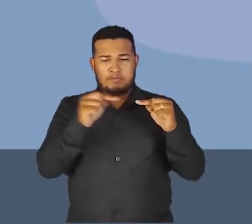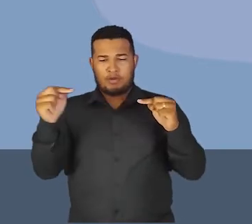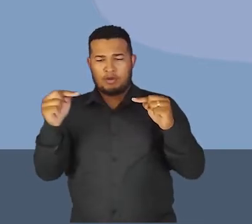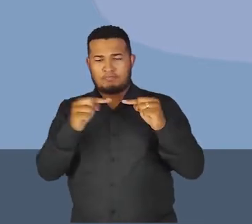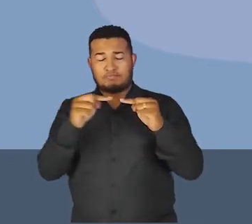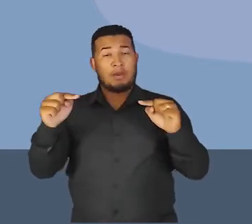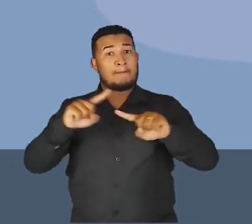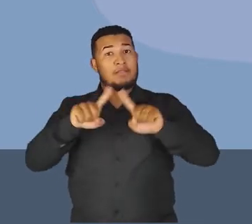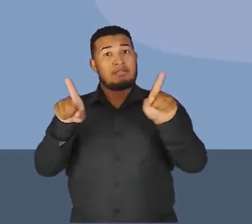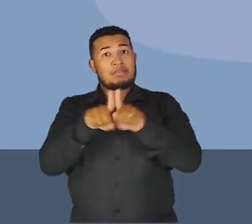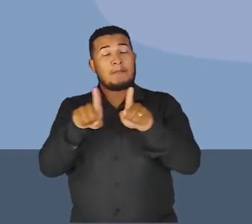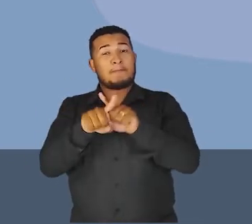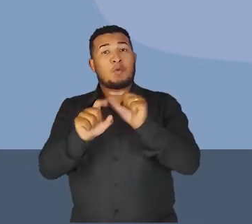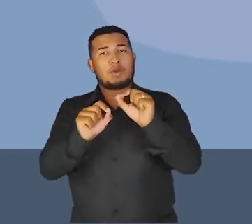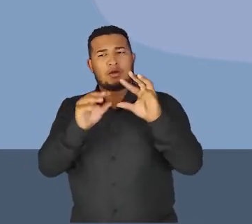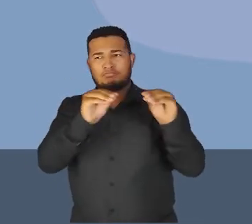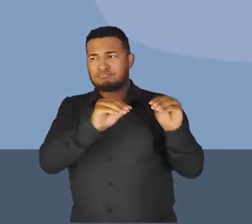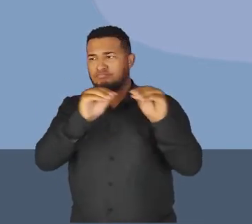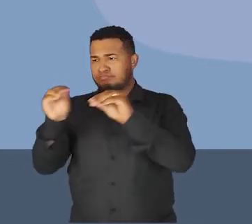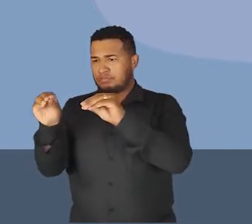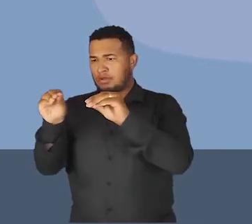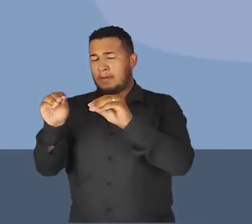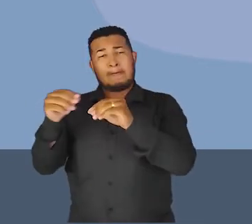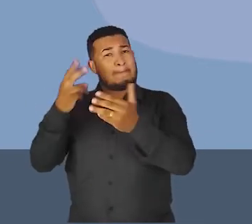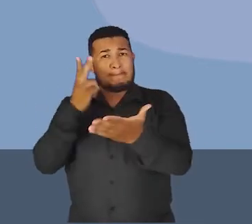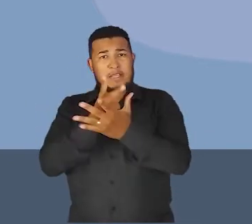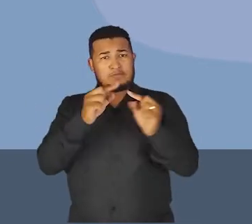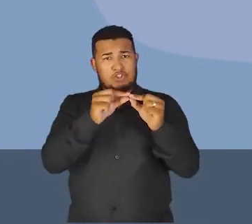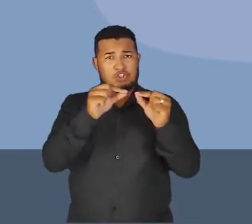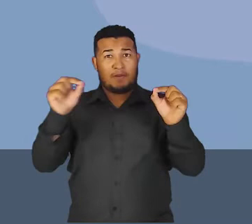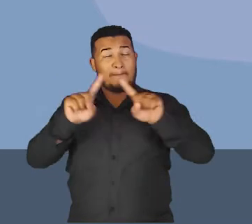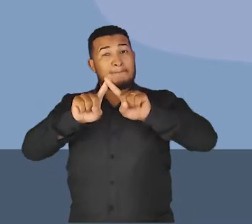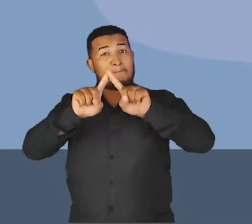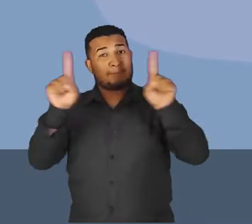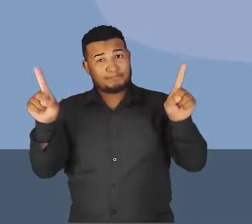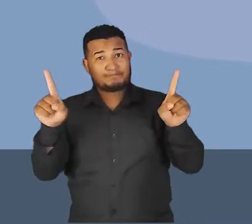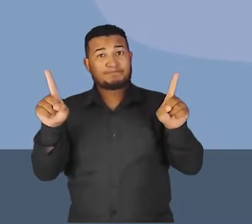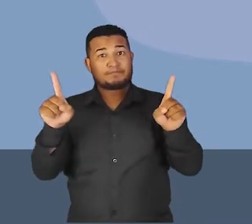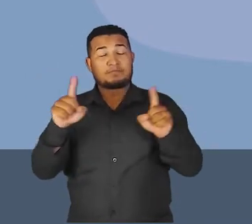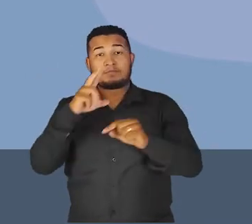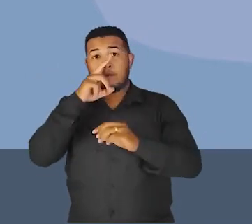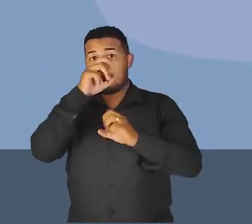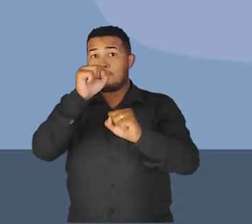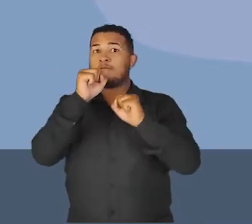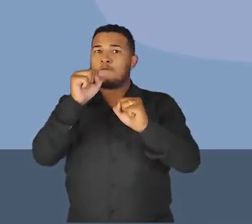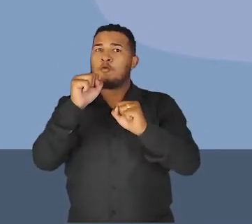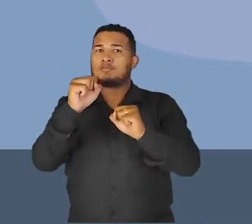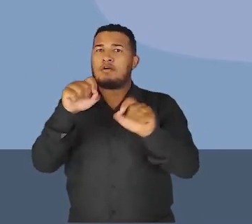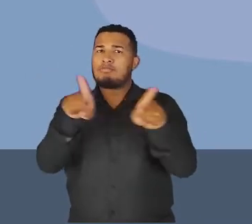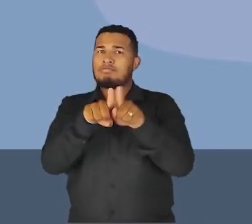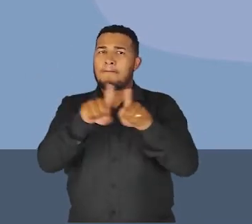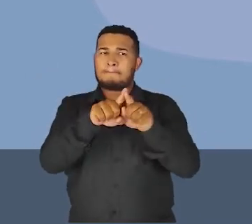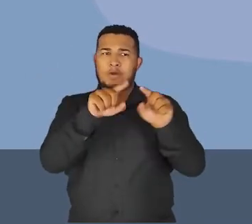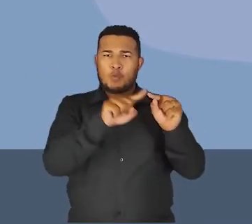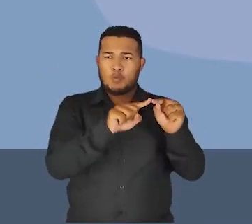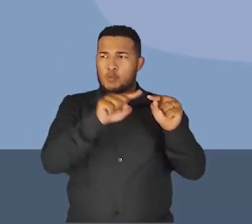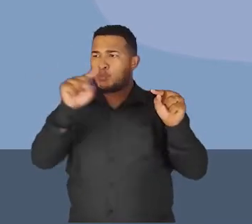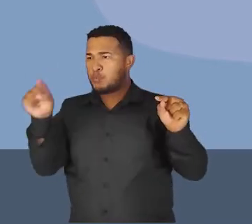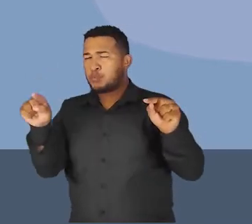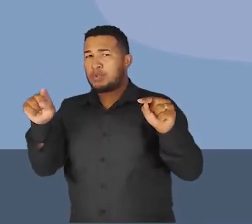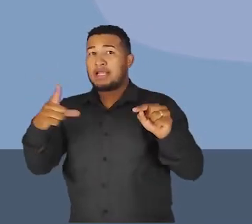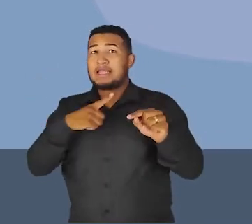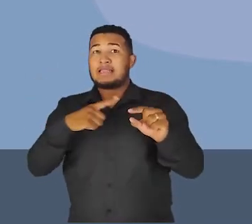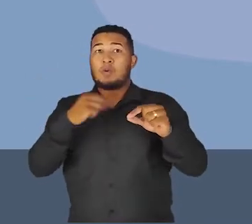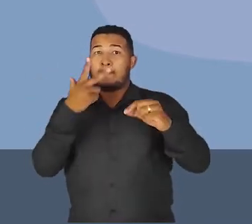nós temos o mesmo deslocamento sendo produzido. No entanto, a força e o deslocamento estão tendo